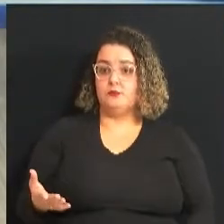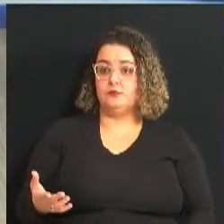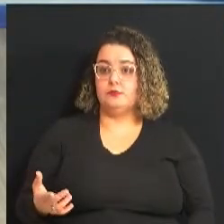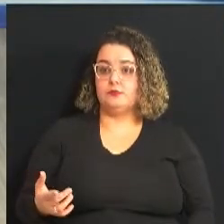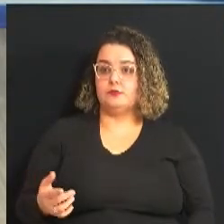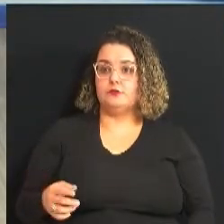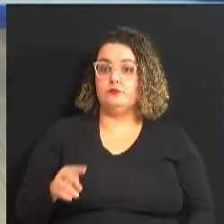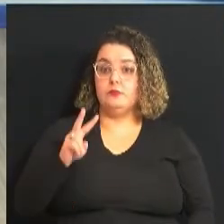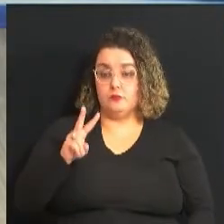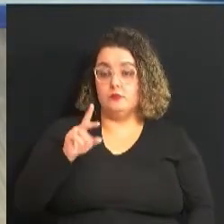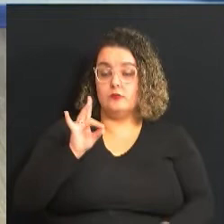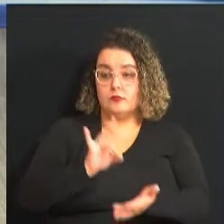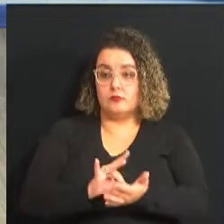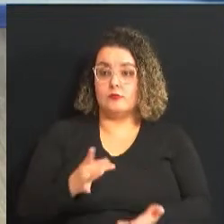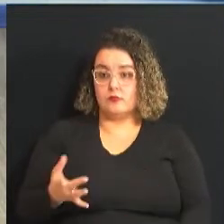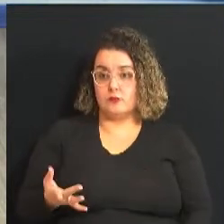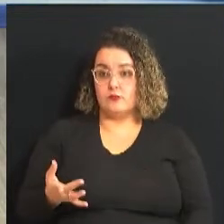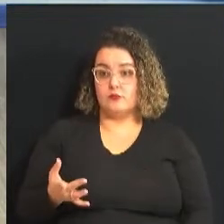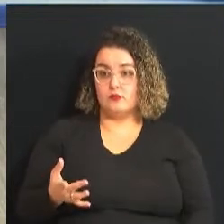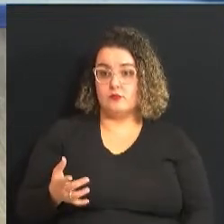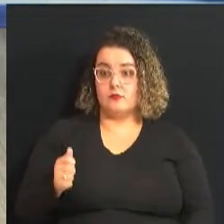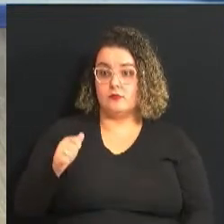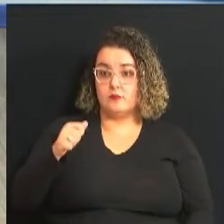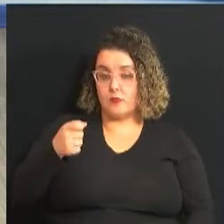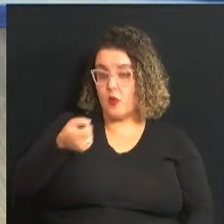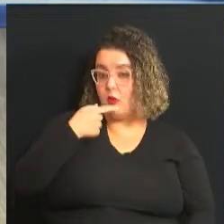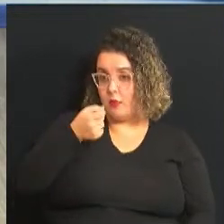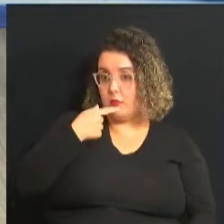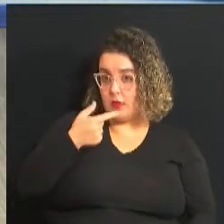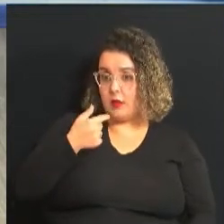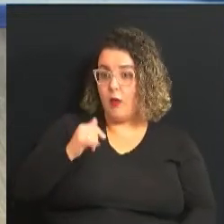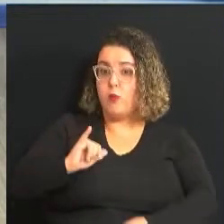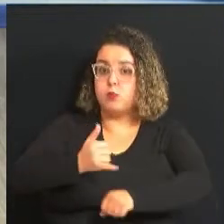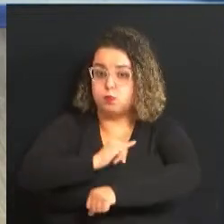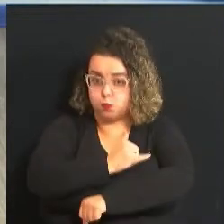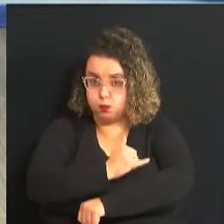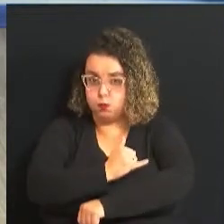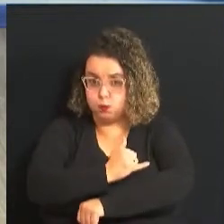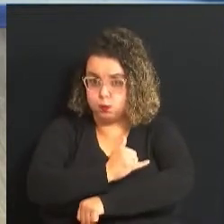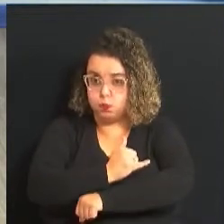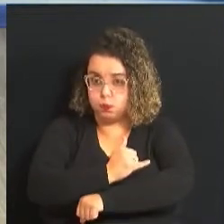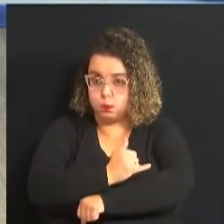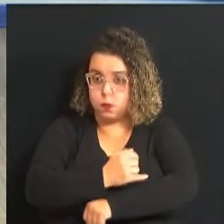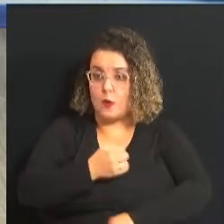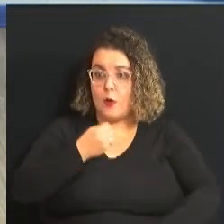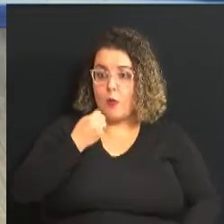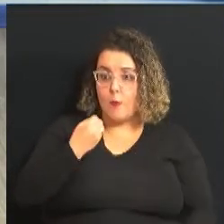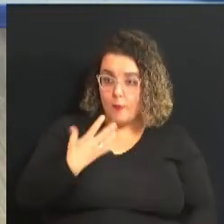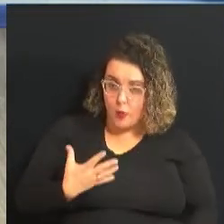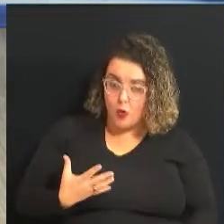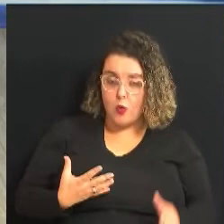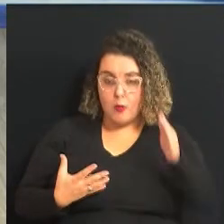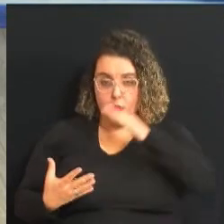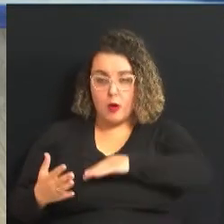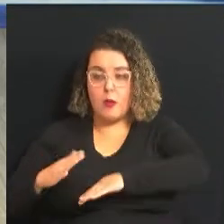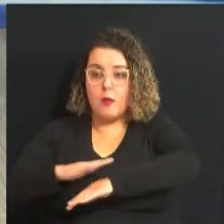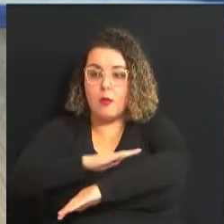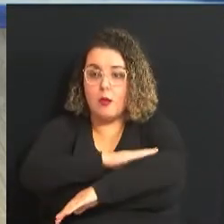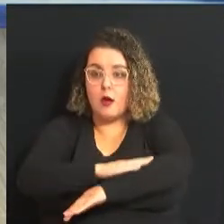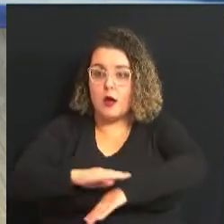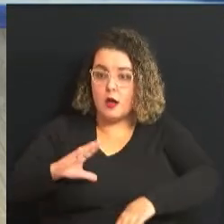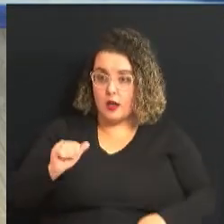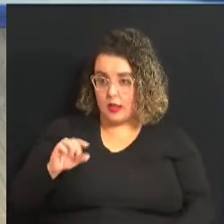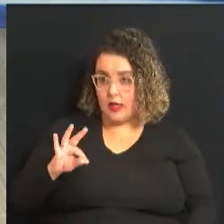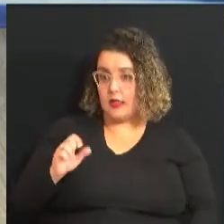2 na verdade. Anticoncepcional engorda? Faz bem ou mal para a pele? Catarina Sanches